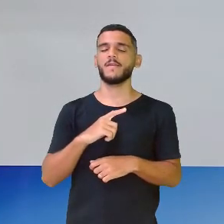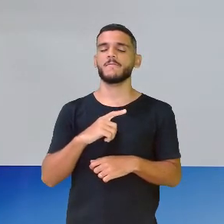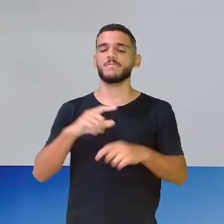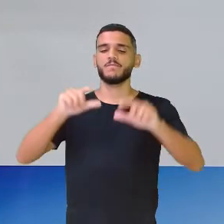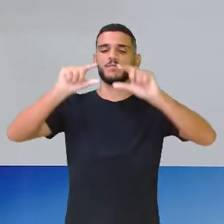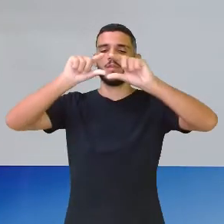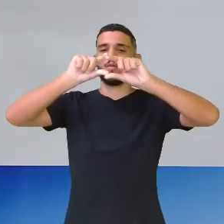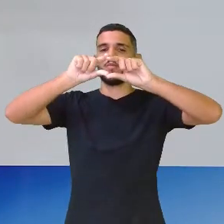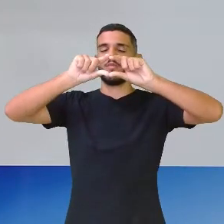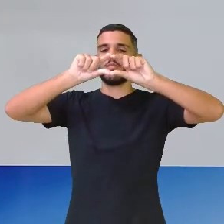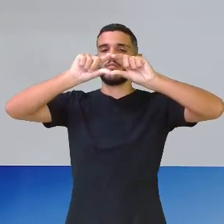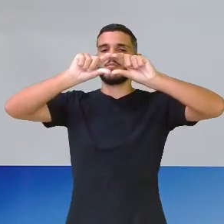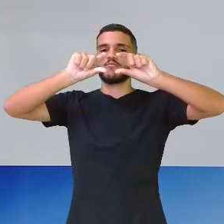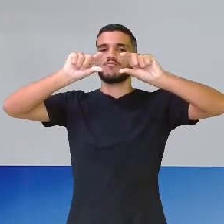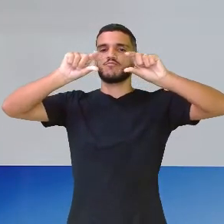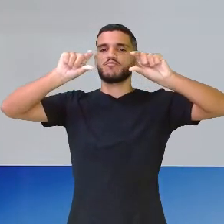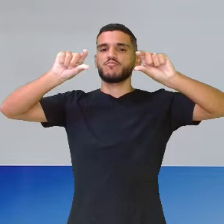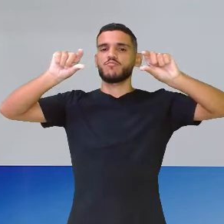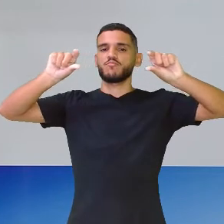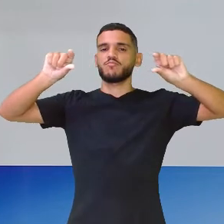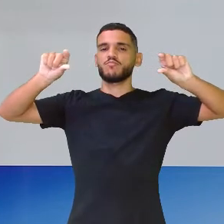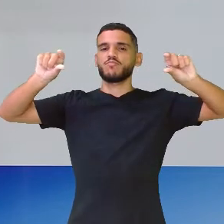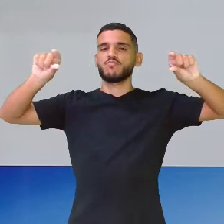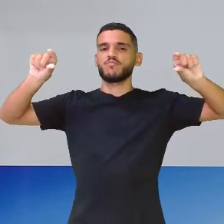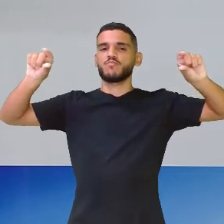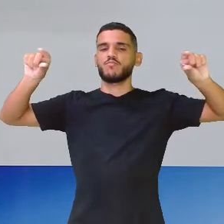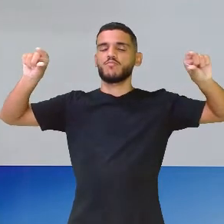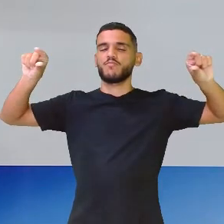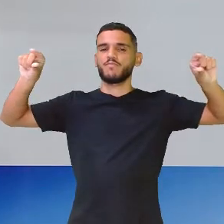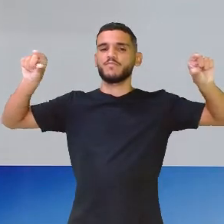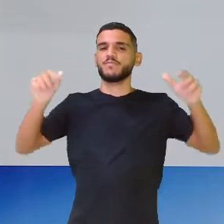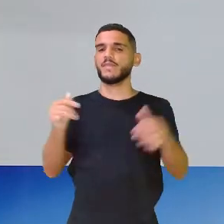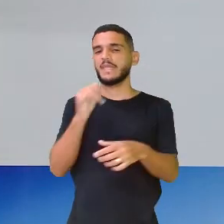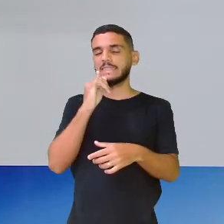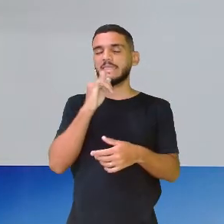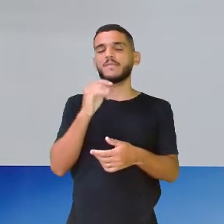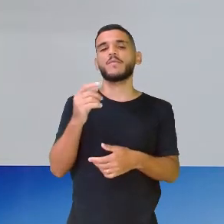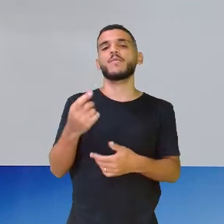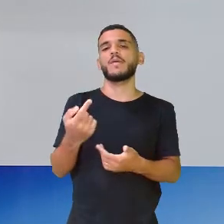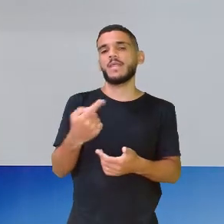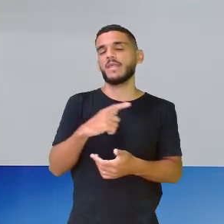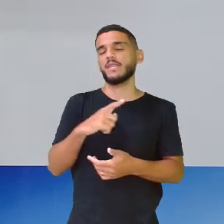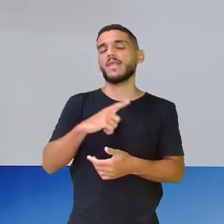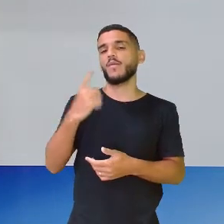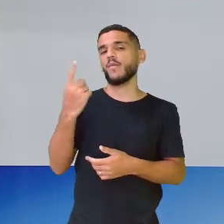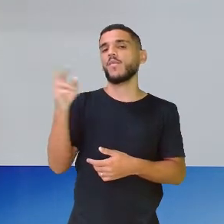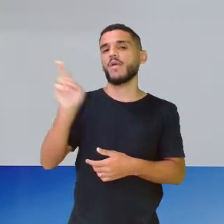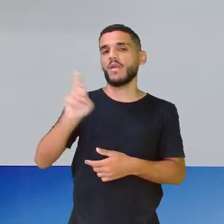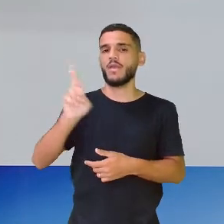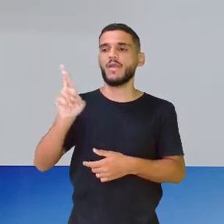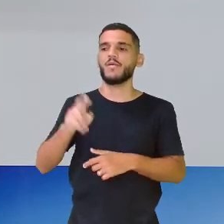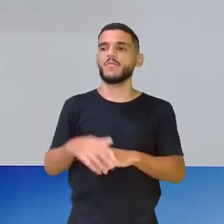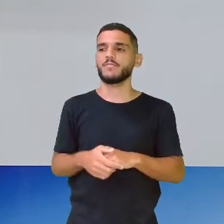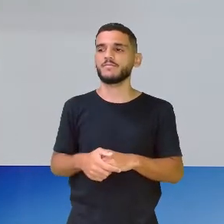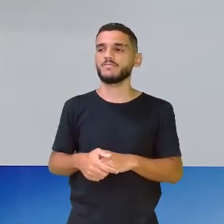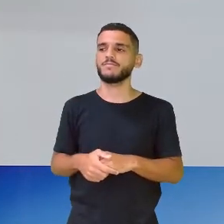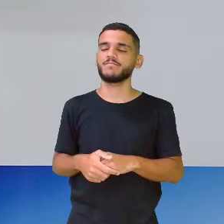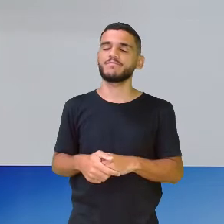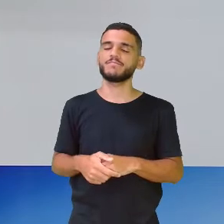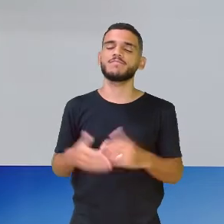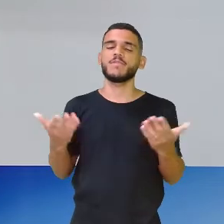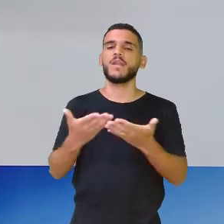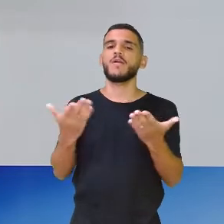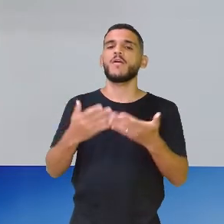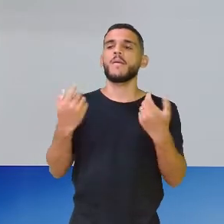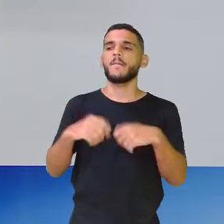como se eu tivesse a minha moeda de R$1, certo? Mas agora eu vou